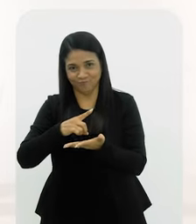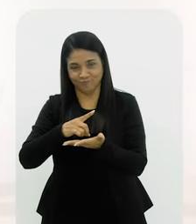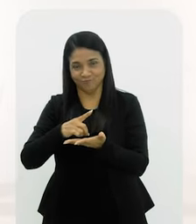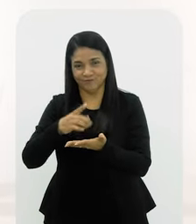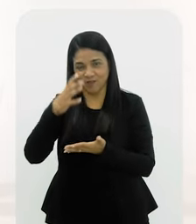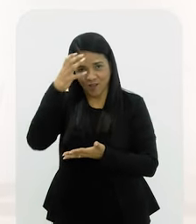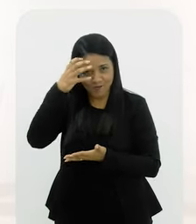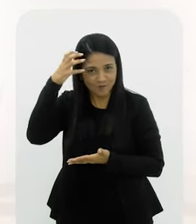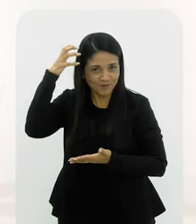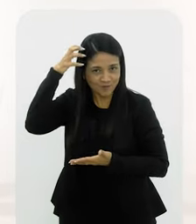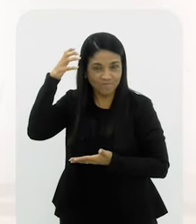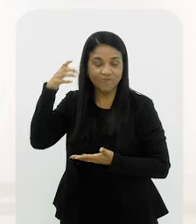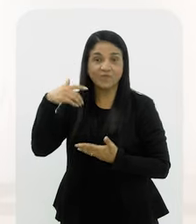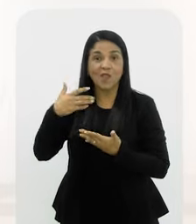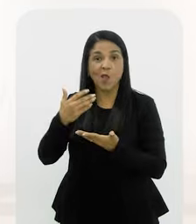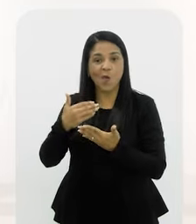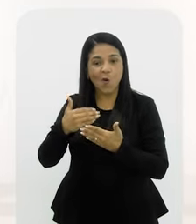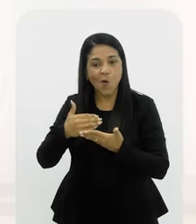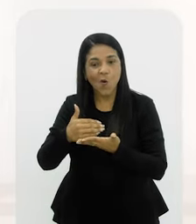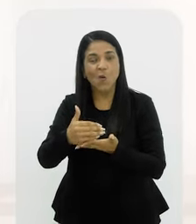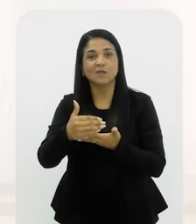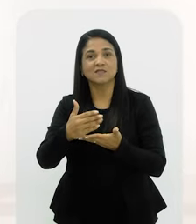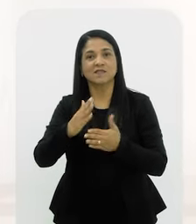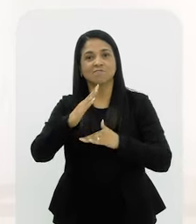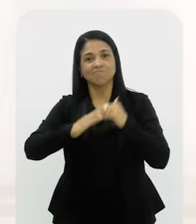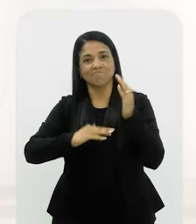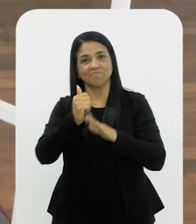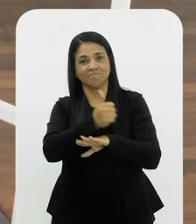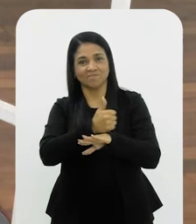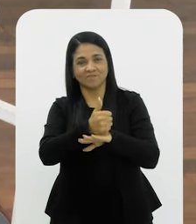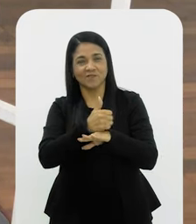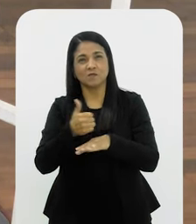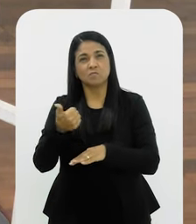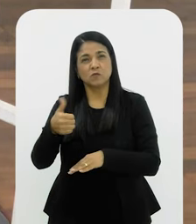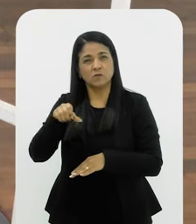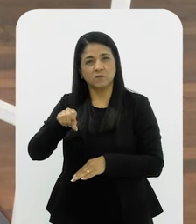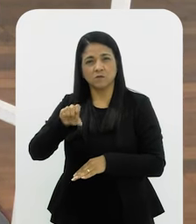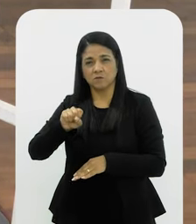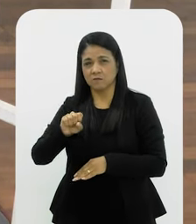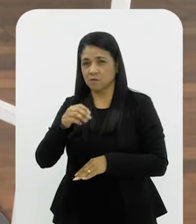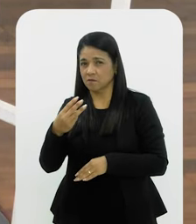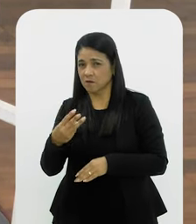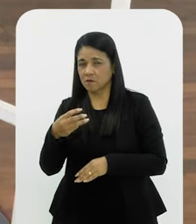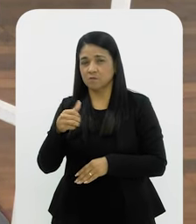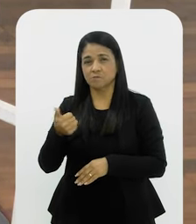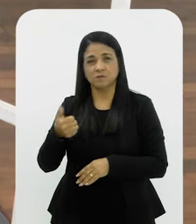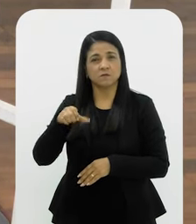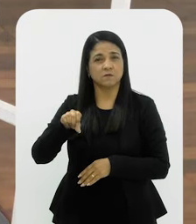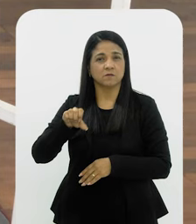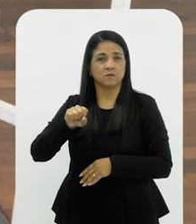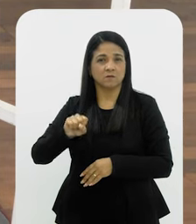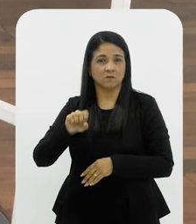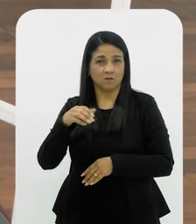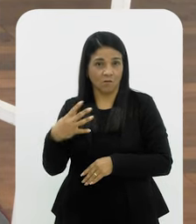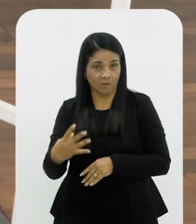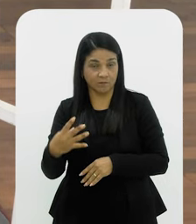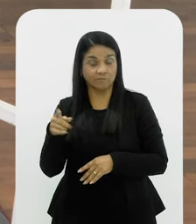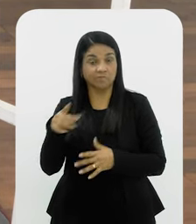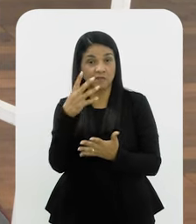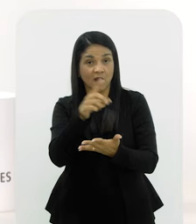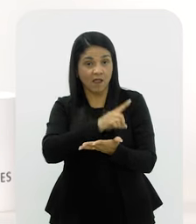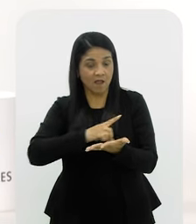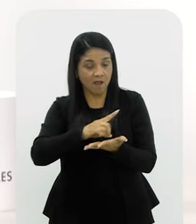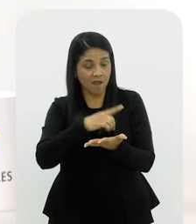E daí a minha carreira começou sem saber que isso eu tava... mais ou menos. Isso em 83, 84. Sim. Quando